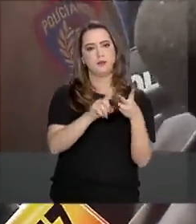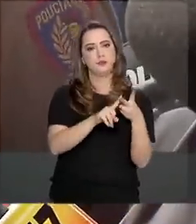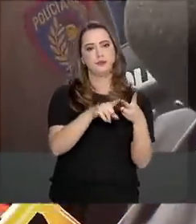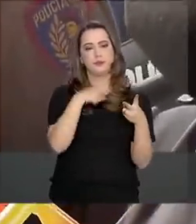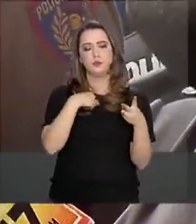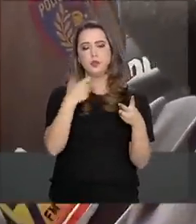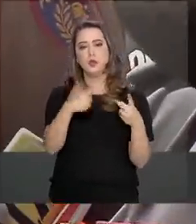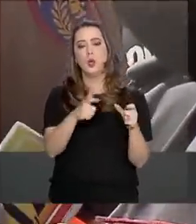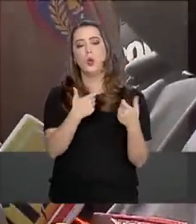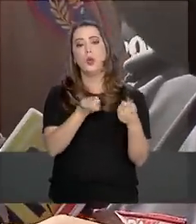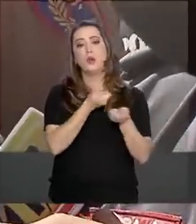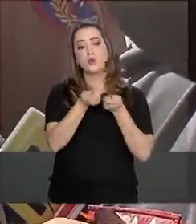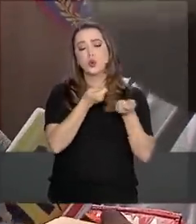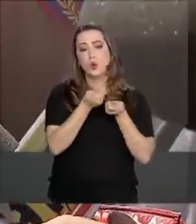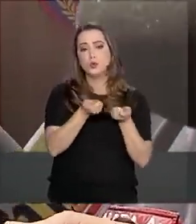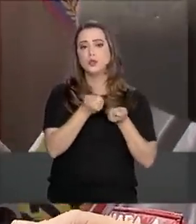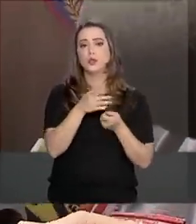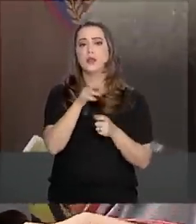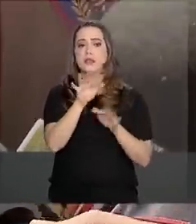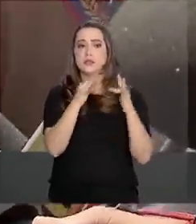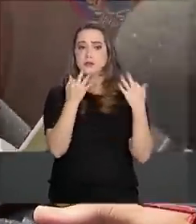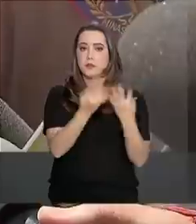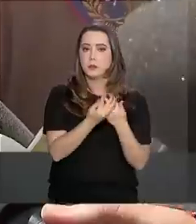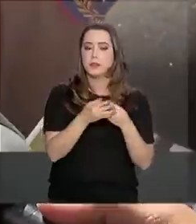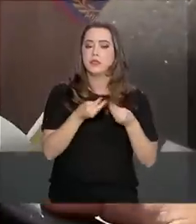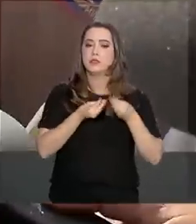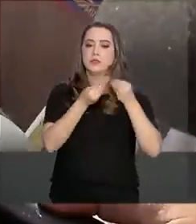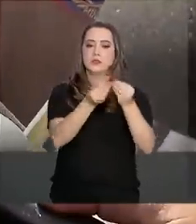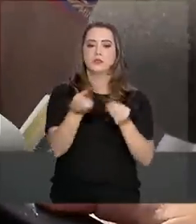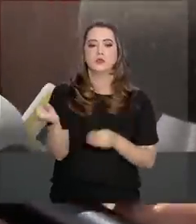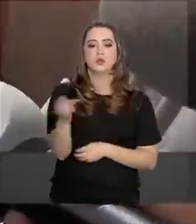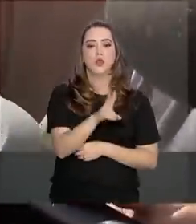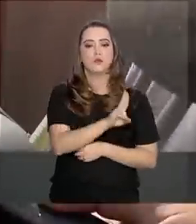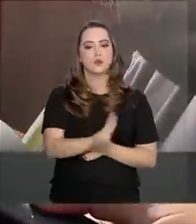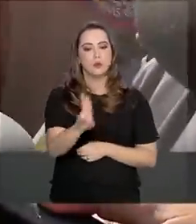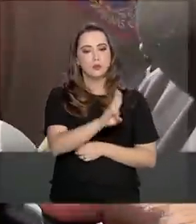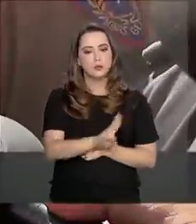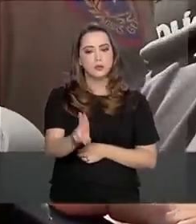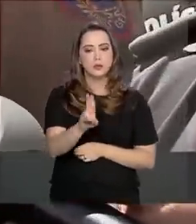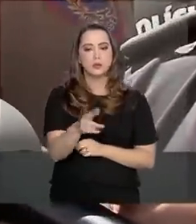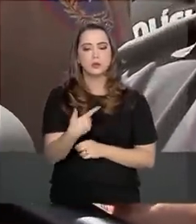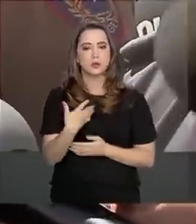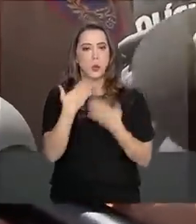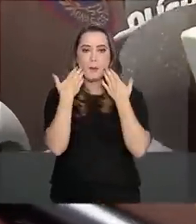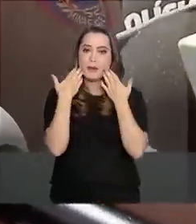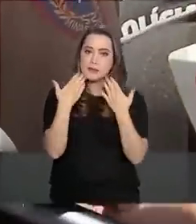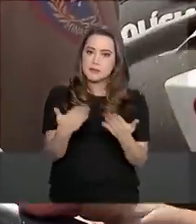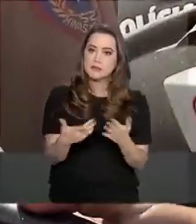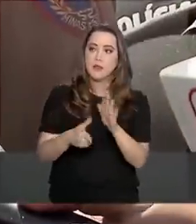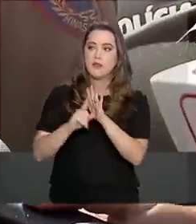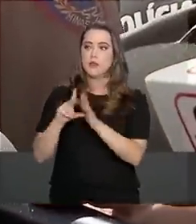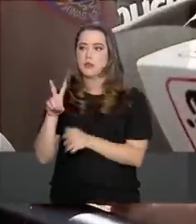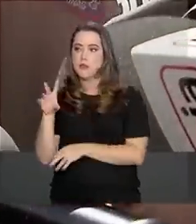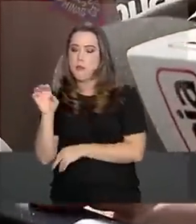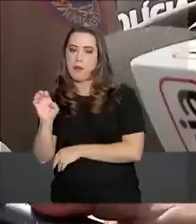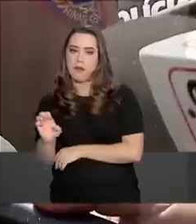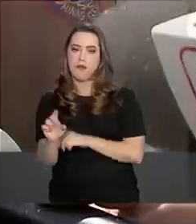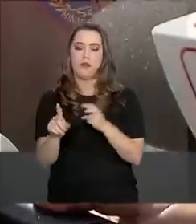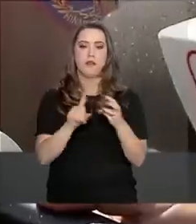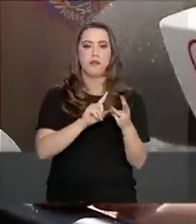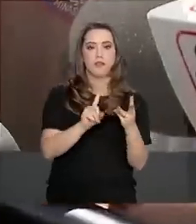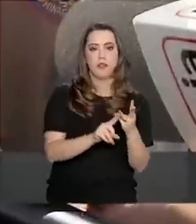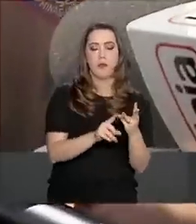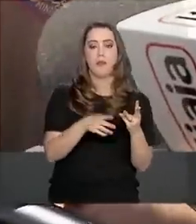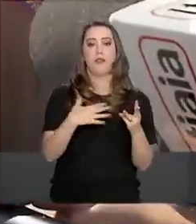do Conhecimento, onde as famílias propiciam novos nomes que não foram apresentados pela Vale, e bem como